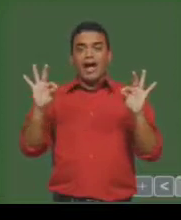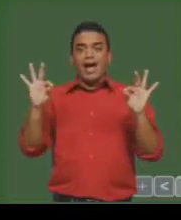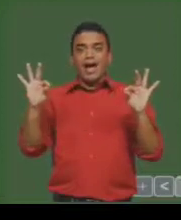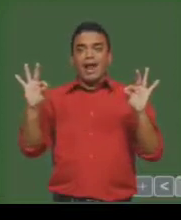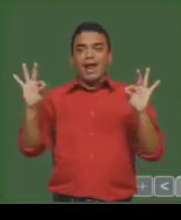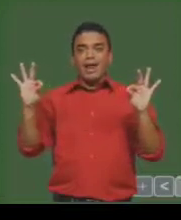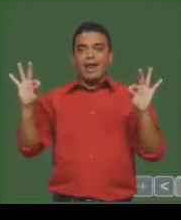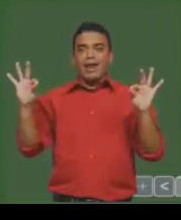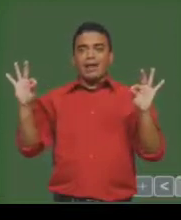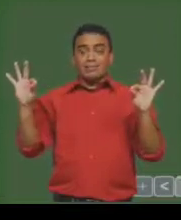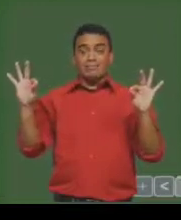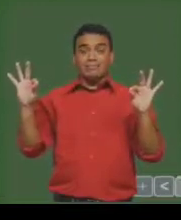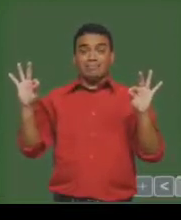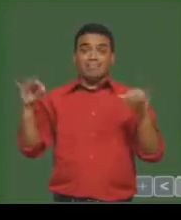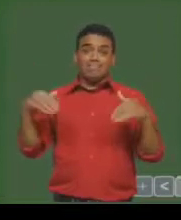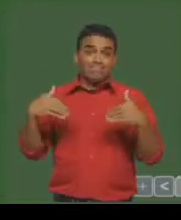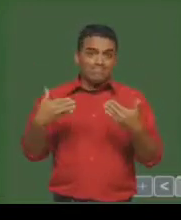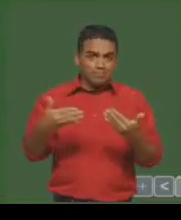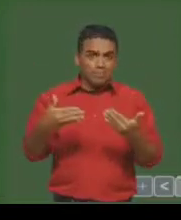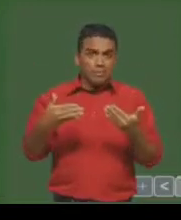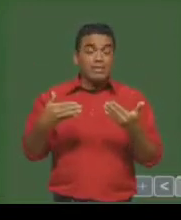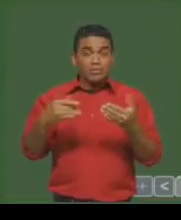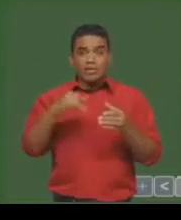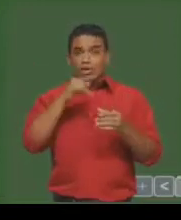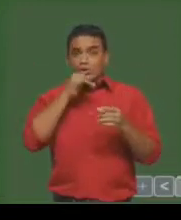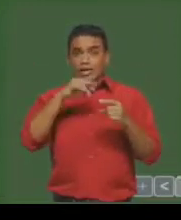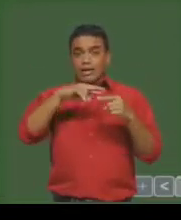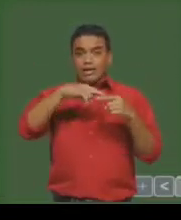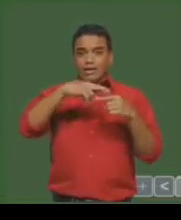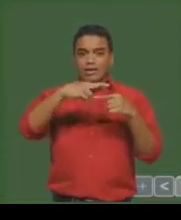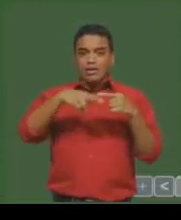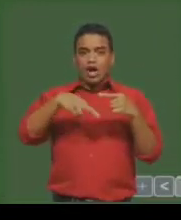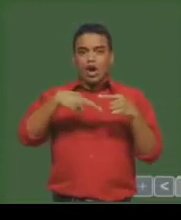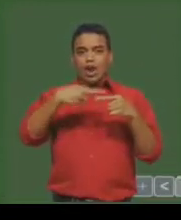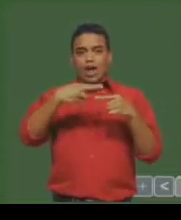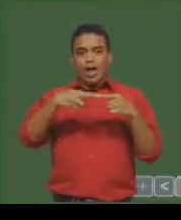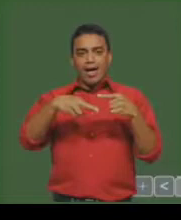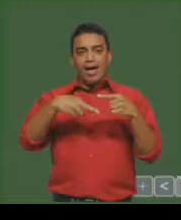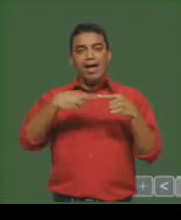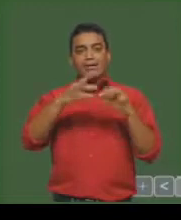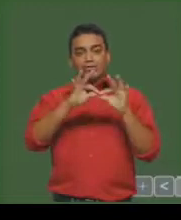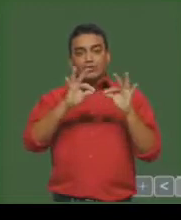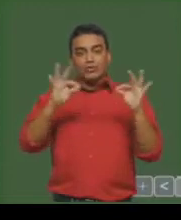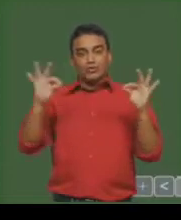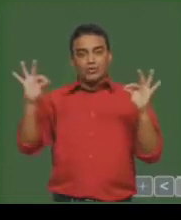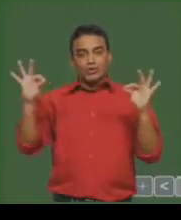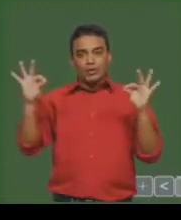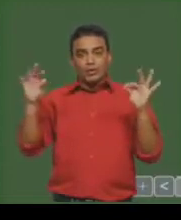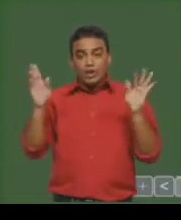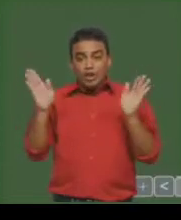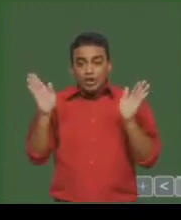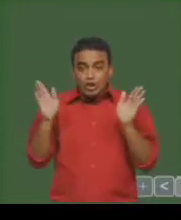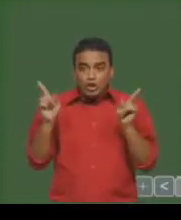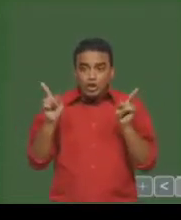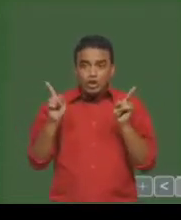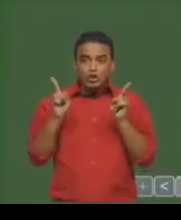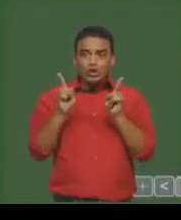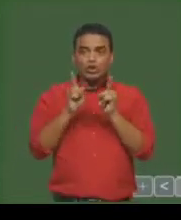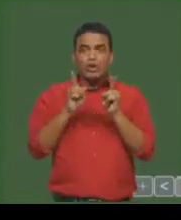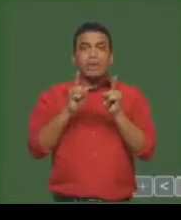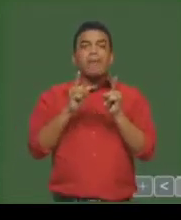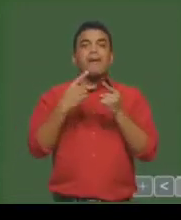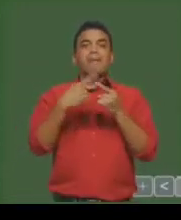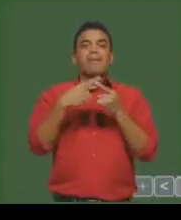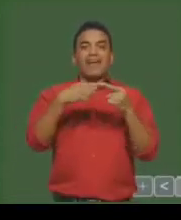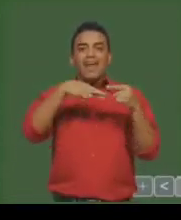não é verdade? Então, quando você enrola ele, você consegue colocar um fio muito comprido num espaço pequeno. E por que é